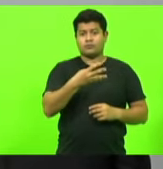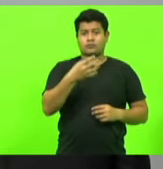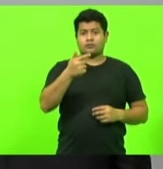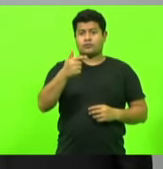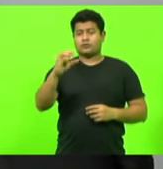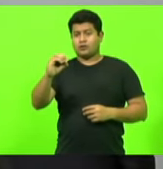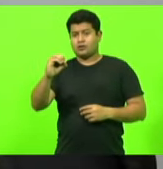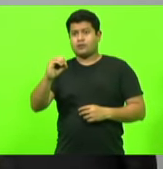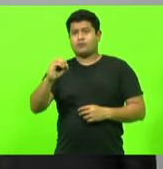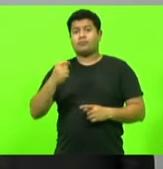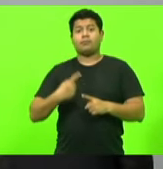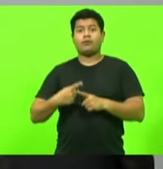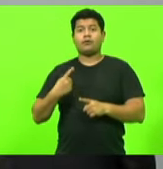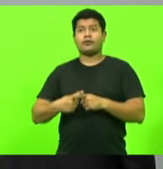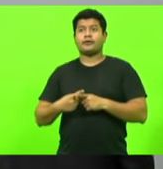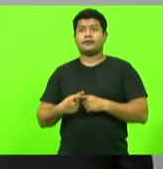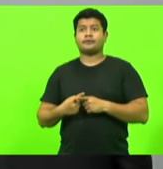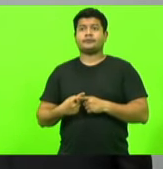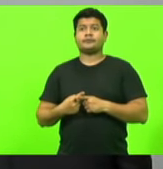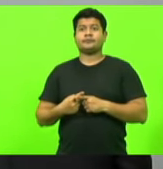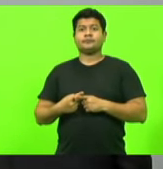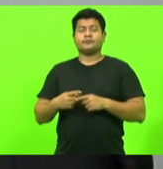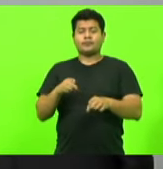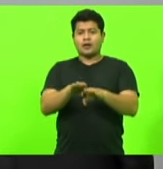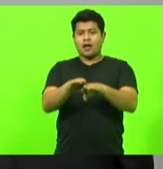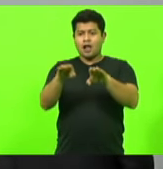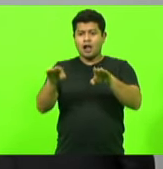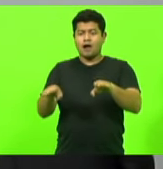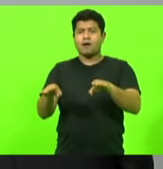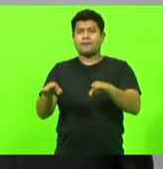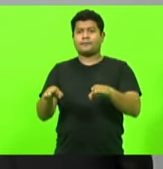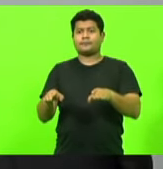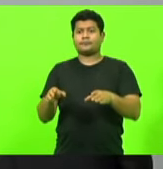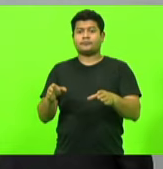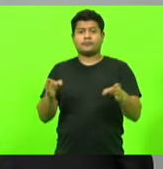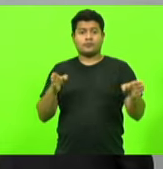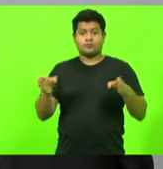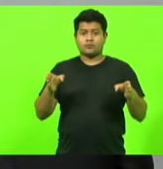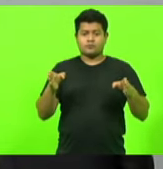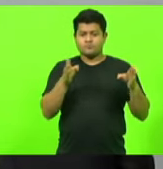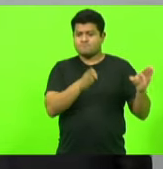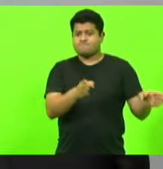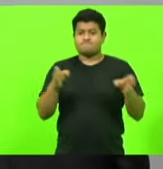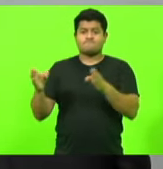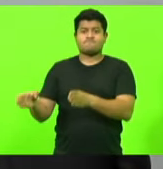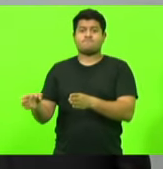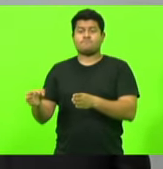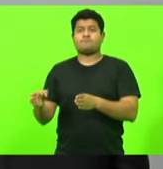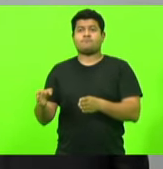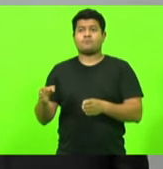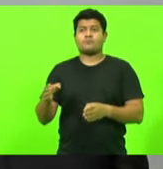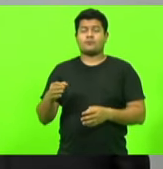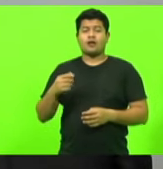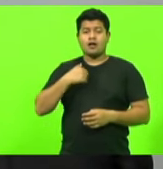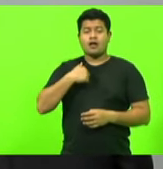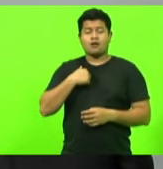BR-470, porque além dessa duplicação, nos trechos que pelo menos eu